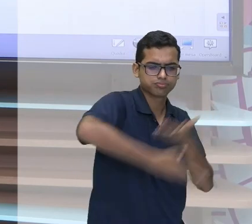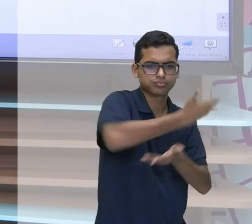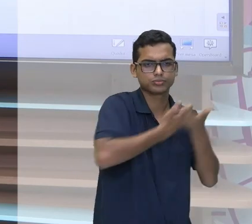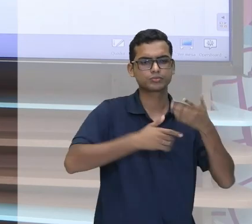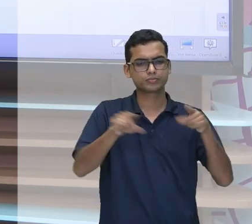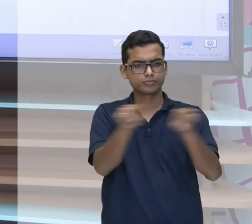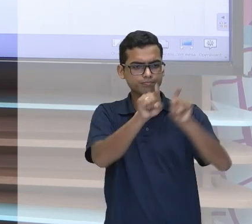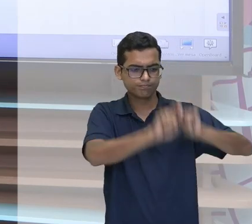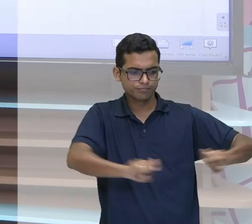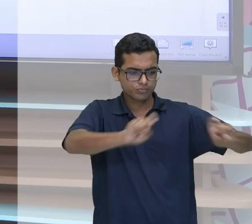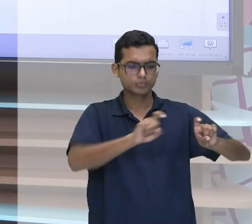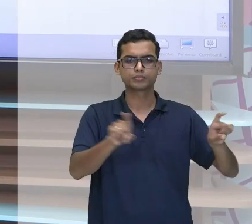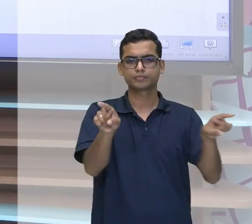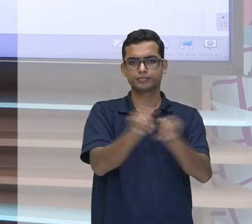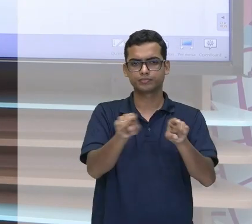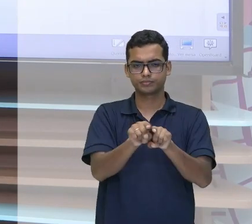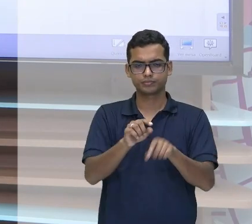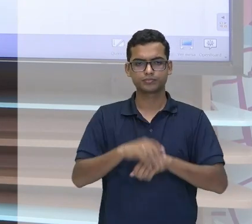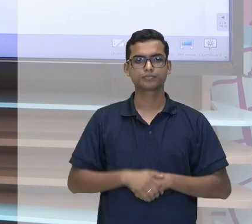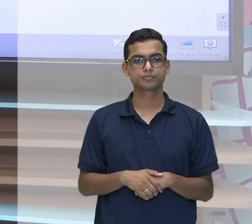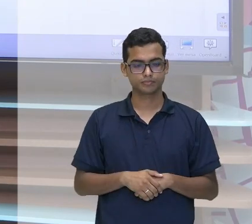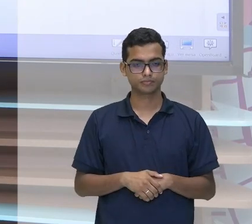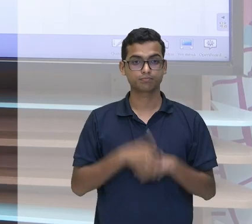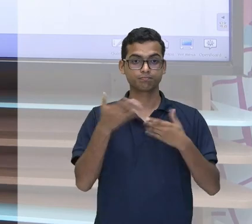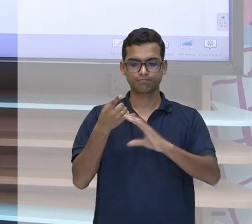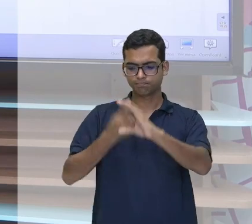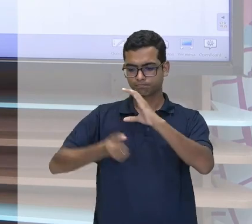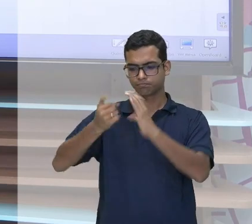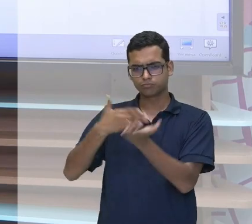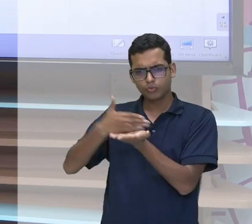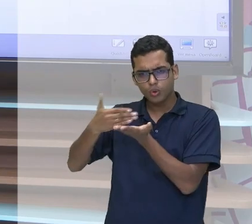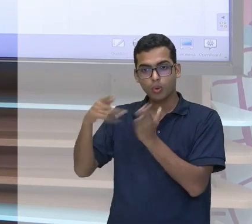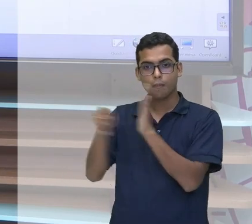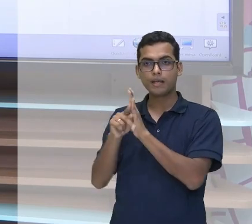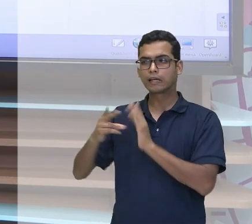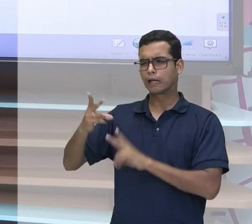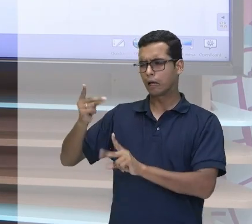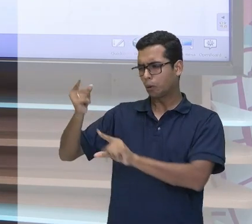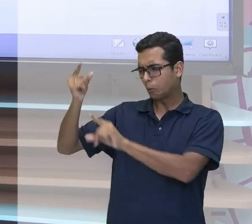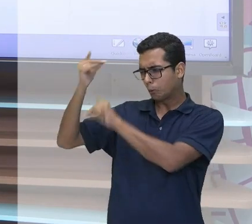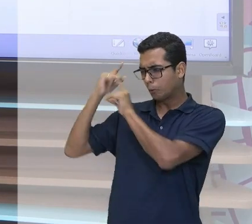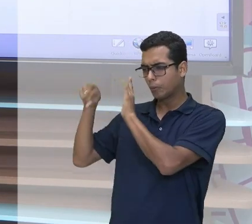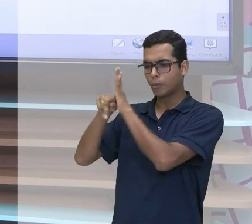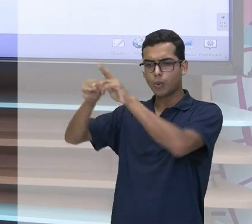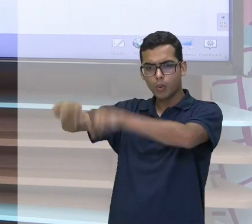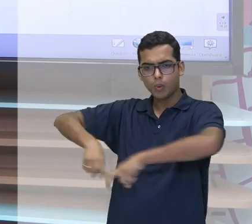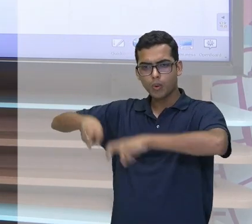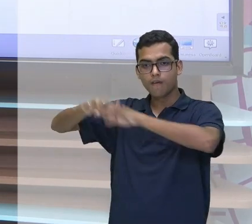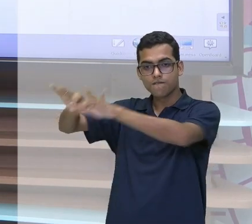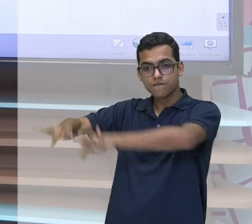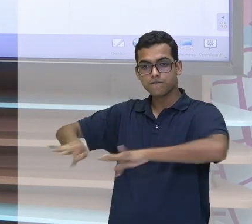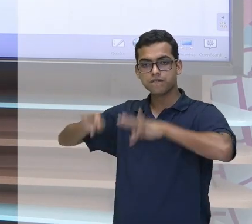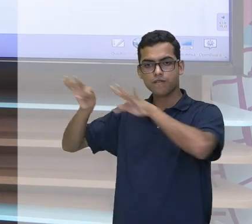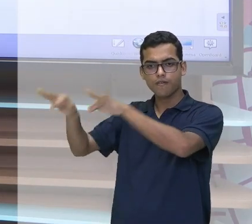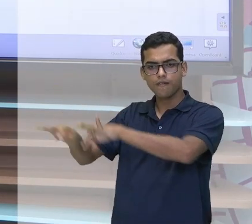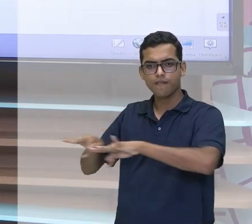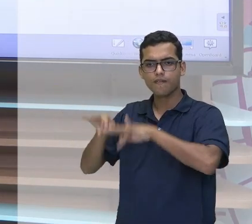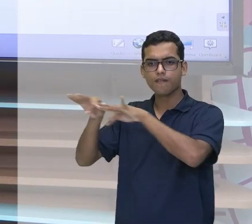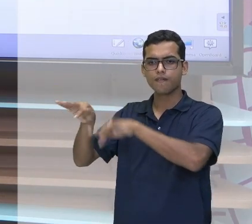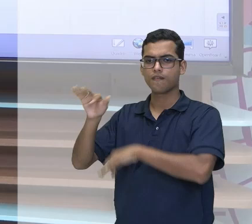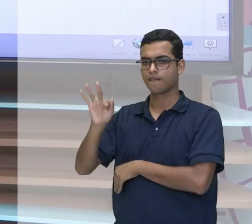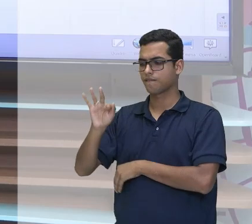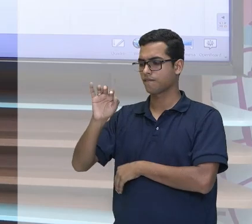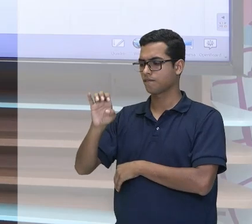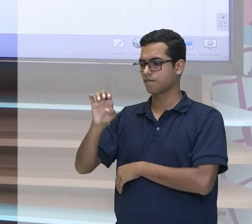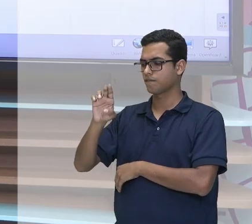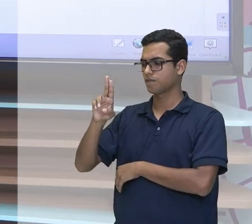do feudalismo e se intensifica ali lá no início do processo de expansão marítimo comercial, que começa no século XV e